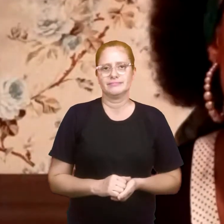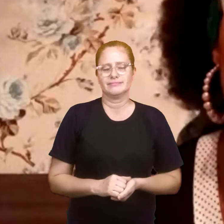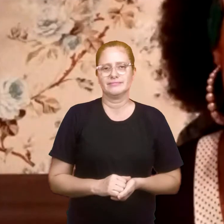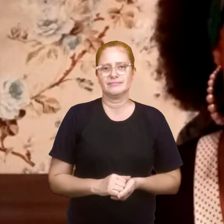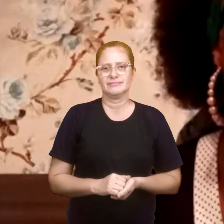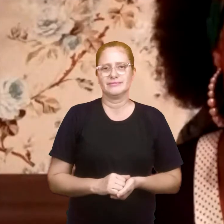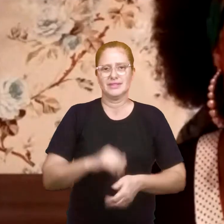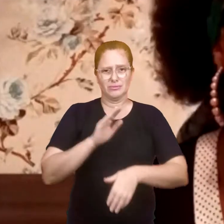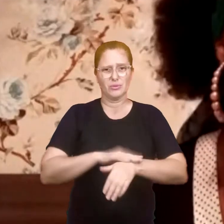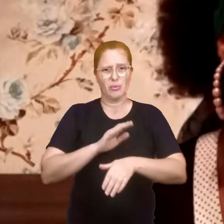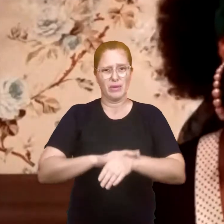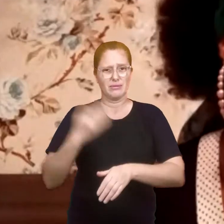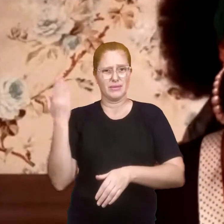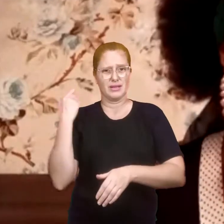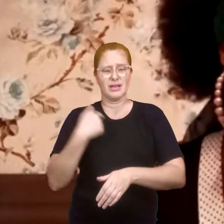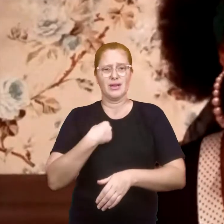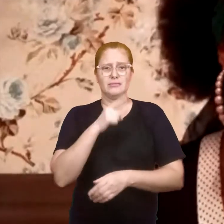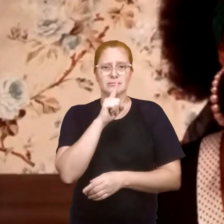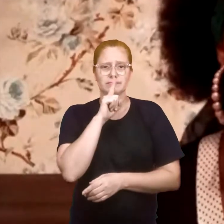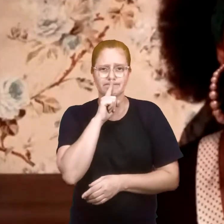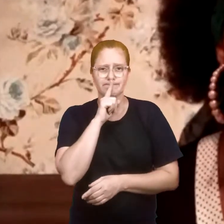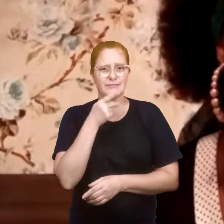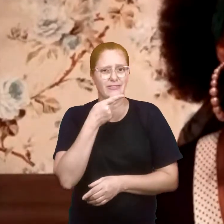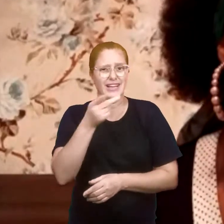Naquela época eu me calei, eu não falei nada.